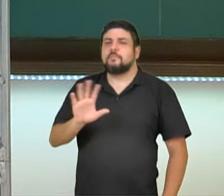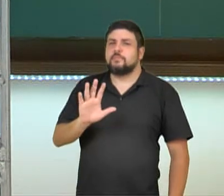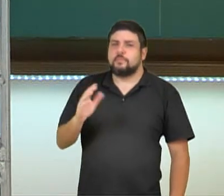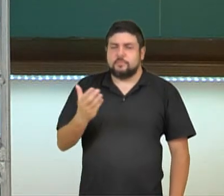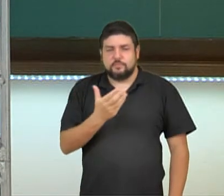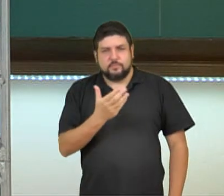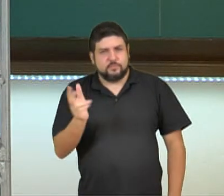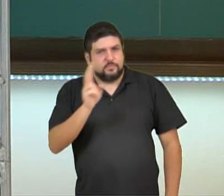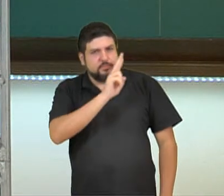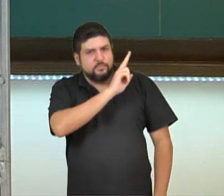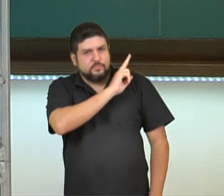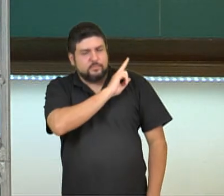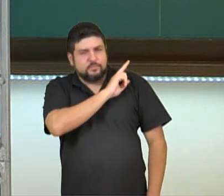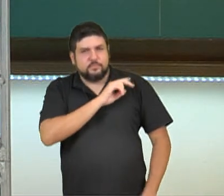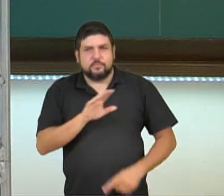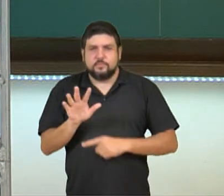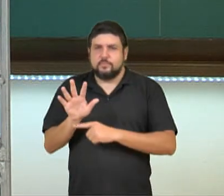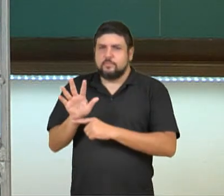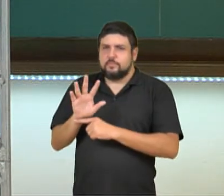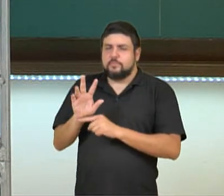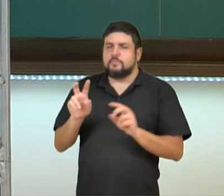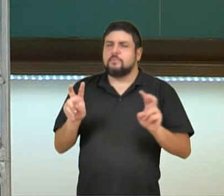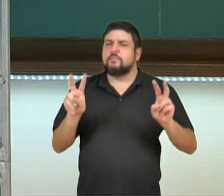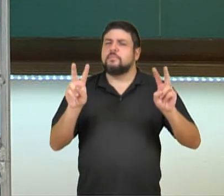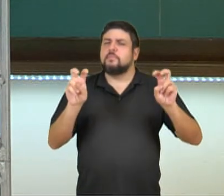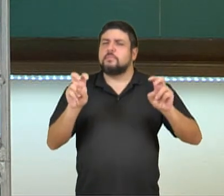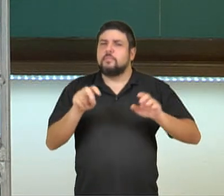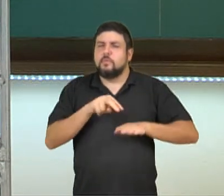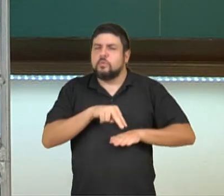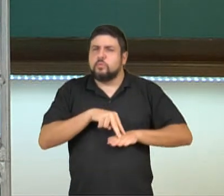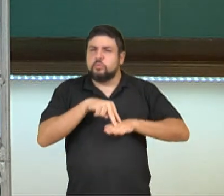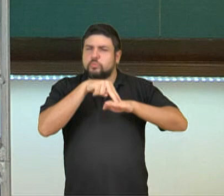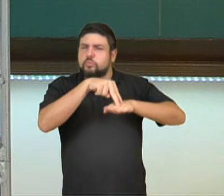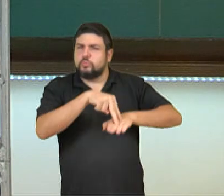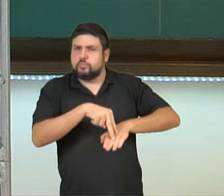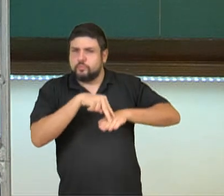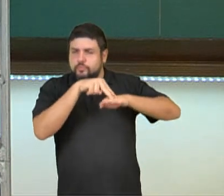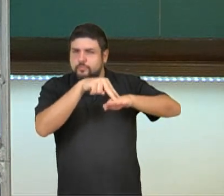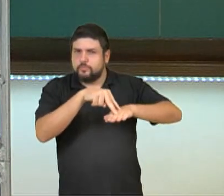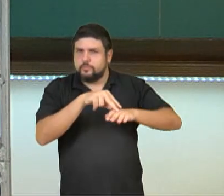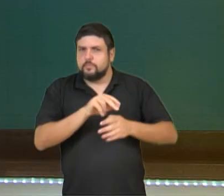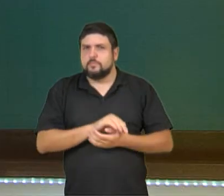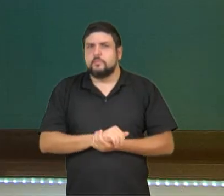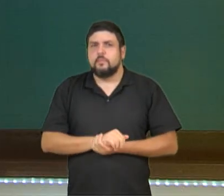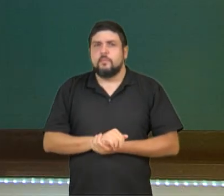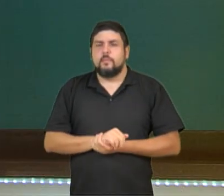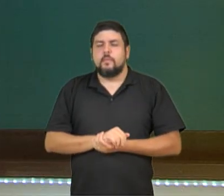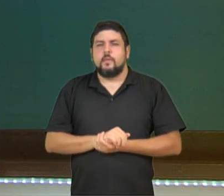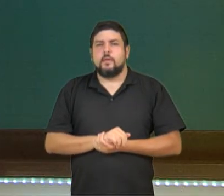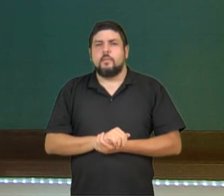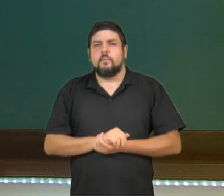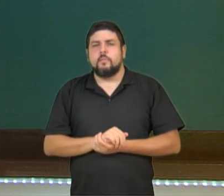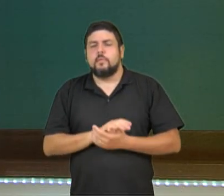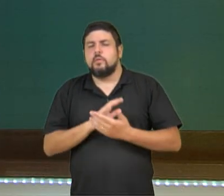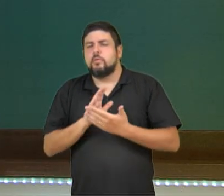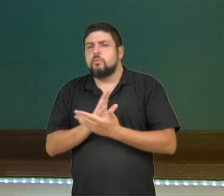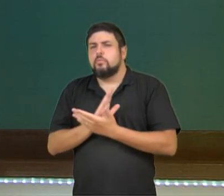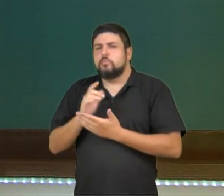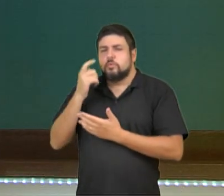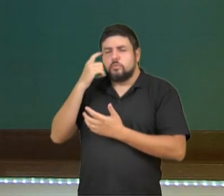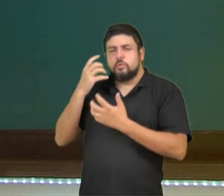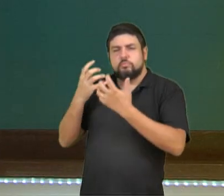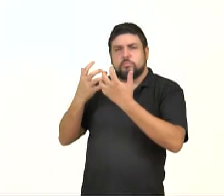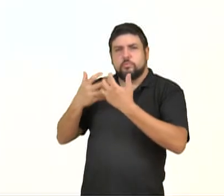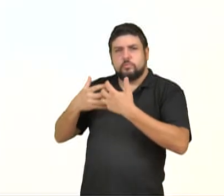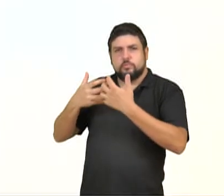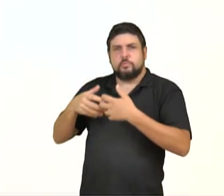estudantes da segunda série. Neste vídeo nós vamos falar sobre o surf. Eu trouxe algumas reflexões para vocês.